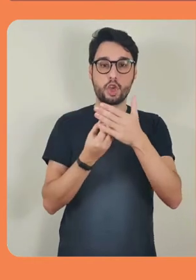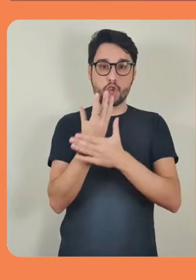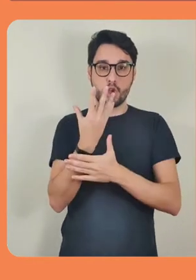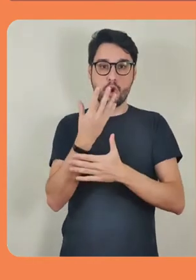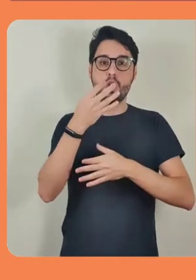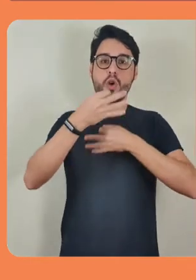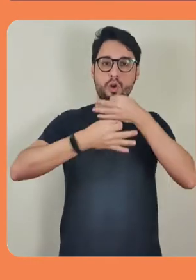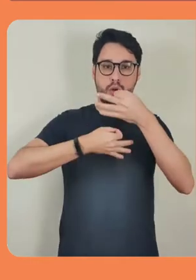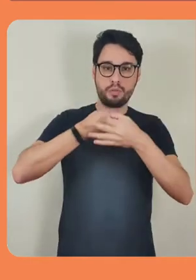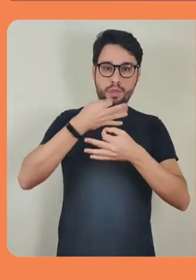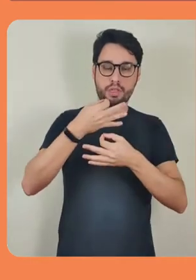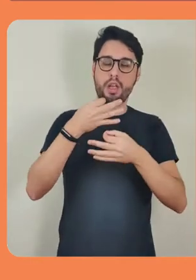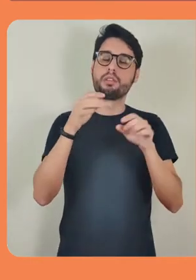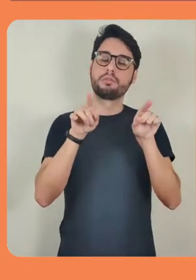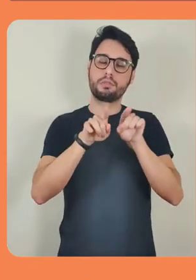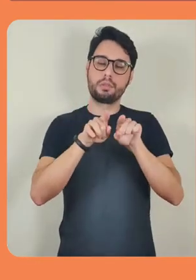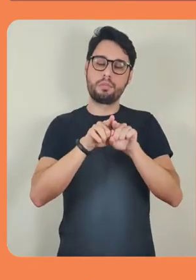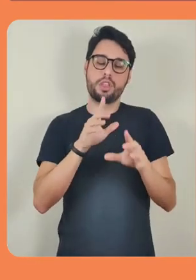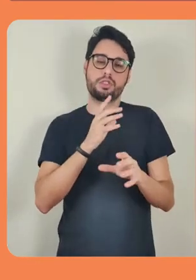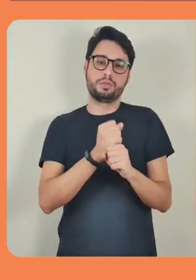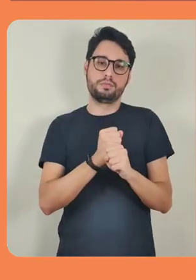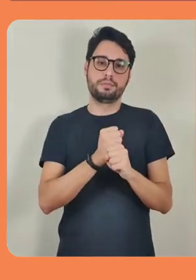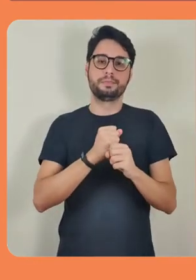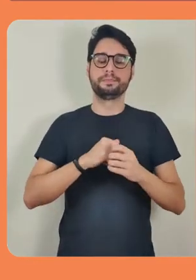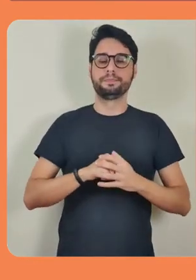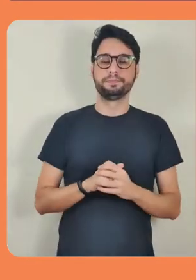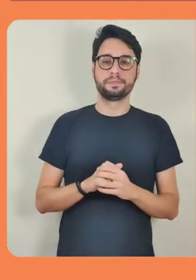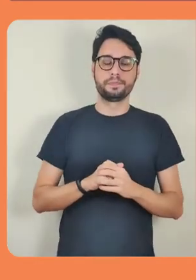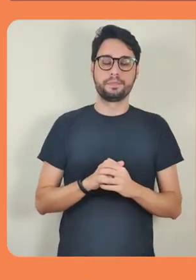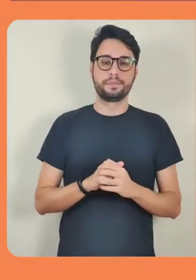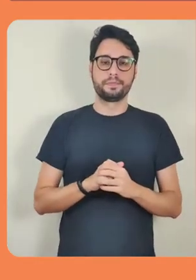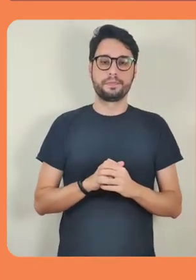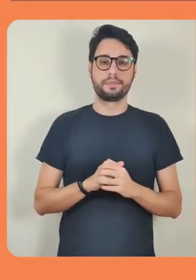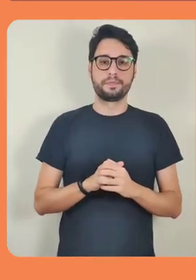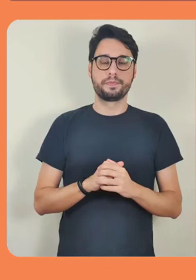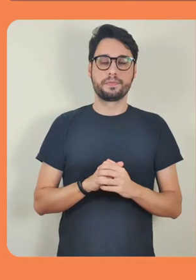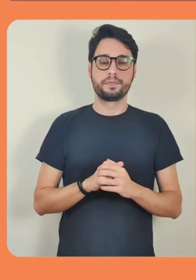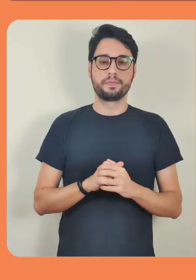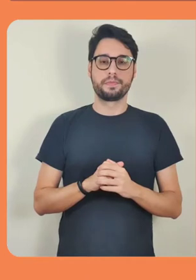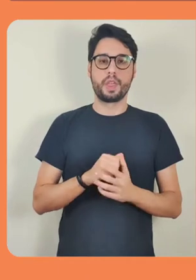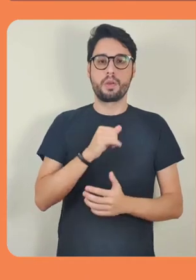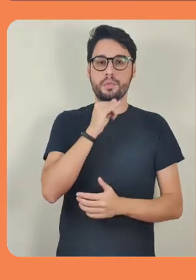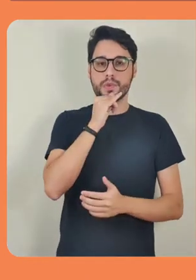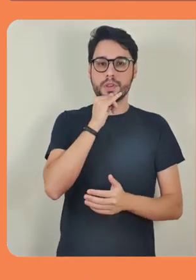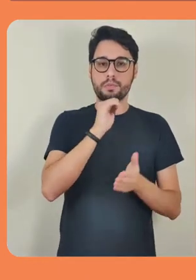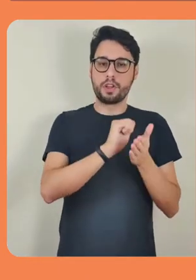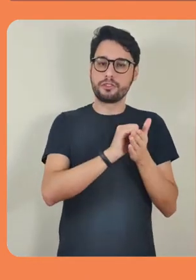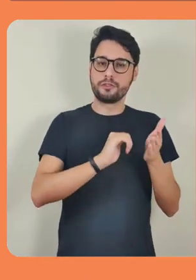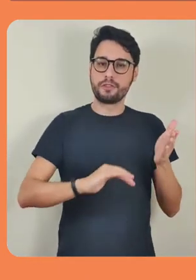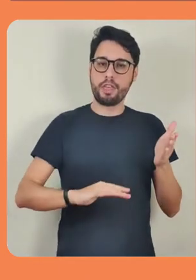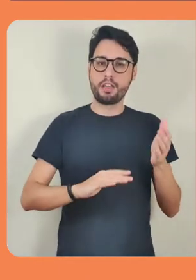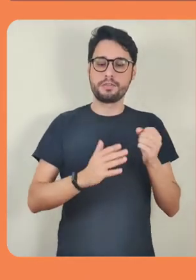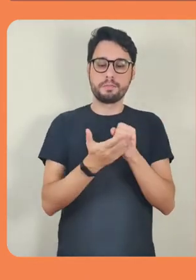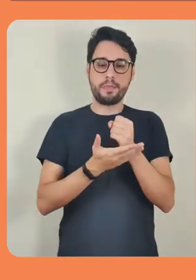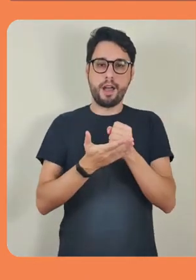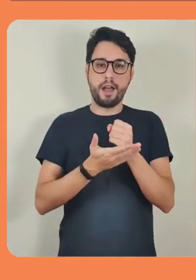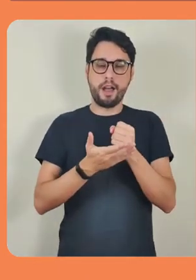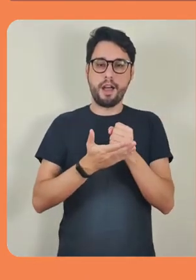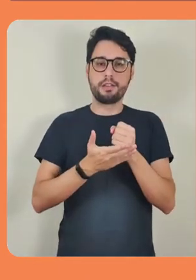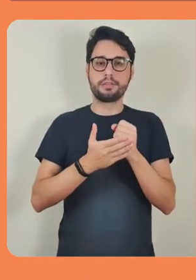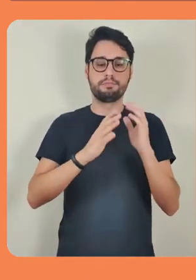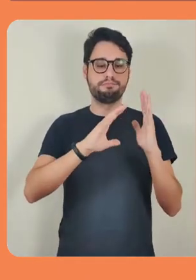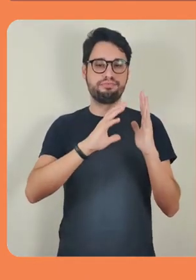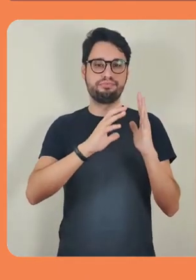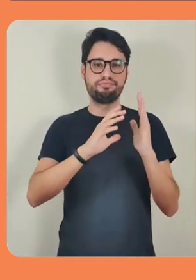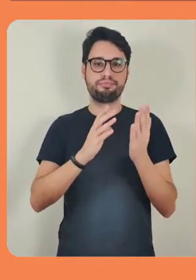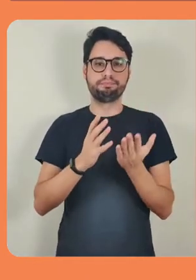exclusão de resposta adição de de alguma coisa a comentário criado então eu tenho uma criação de um